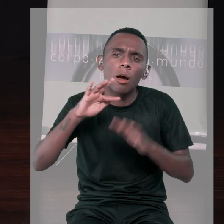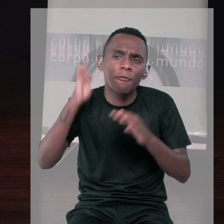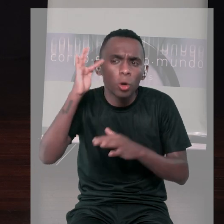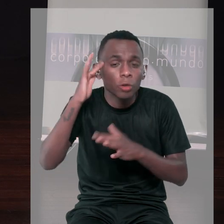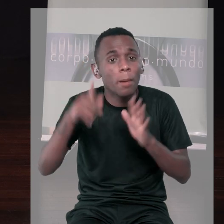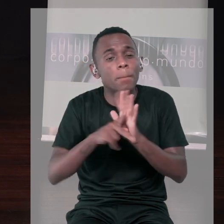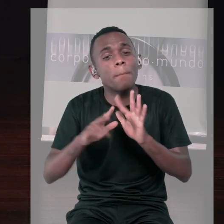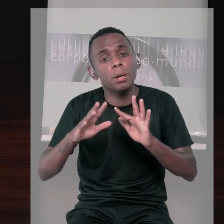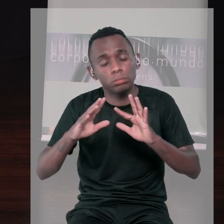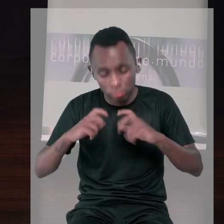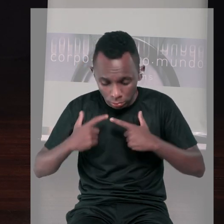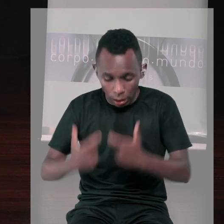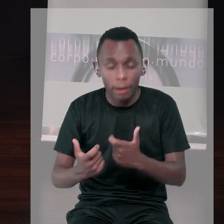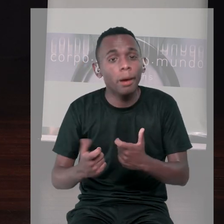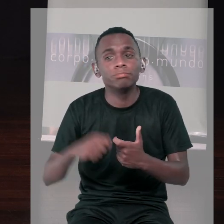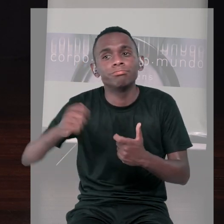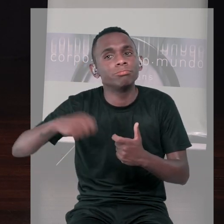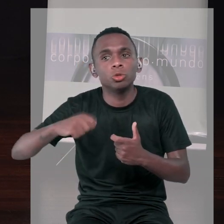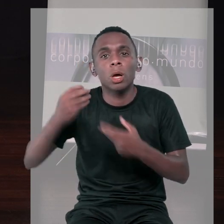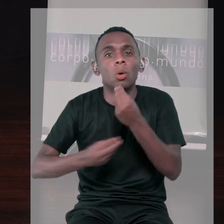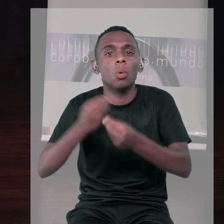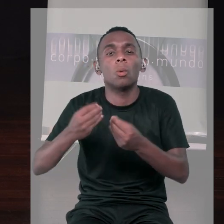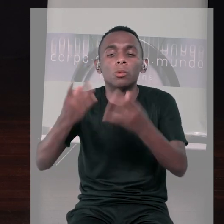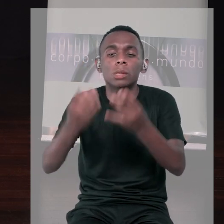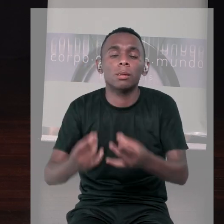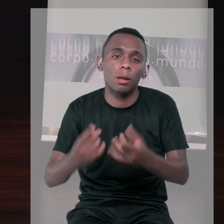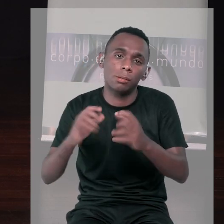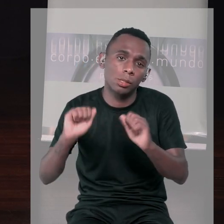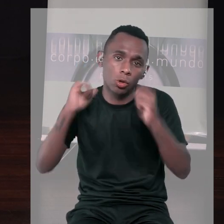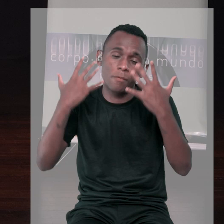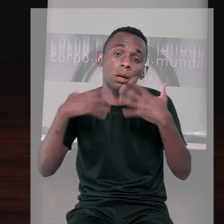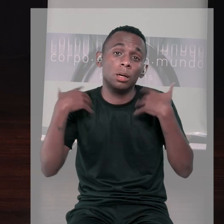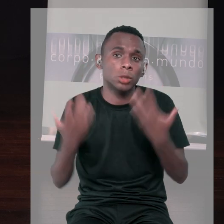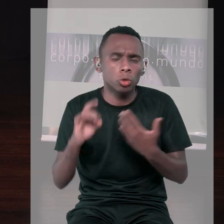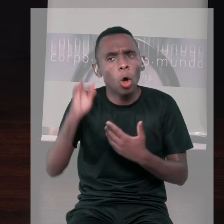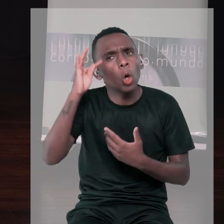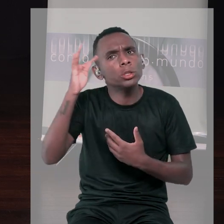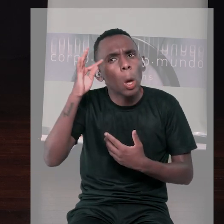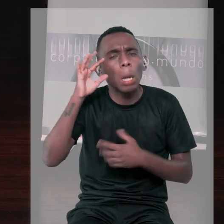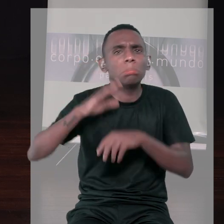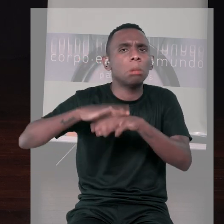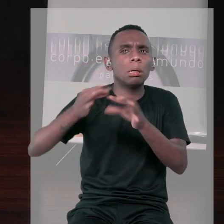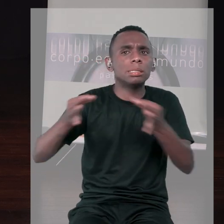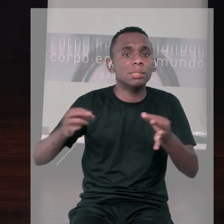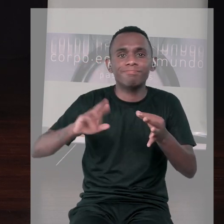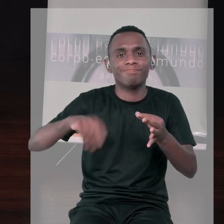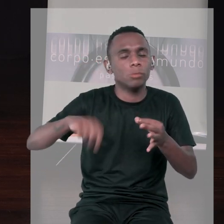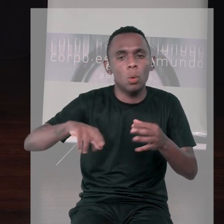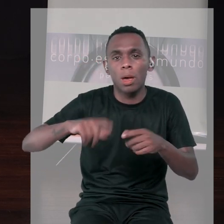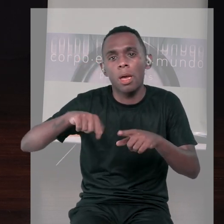dará conta do fenômeno da guerra. Uma teoria só empírica da guerra é uma estratégia, não é uma filosofia da guerra.